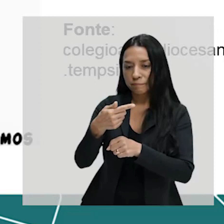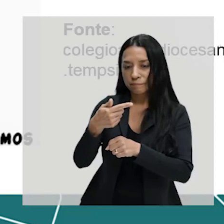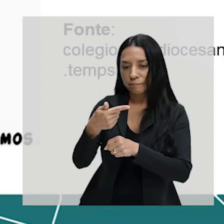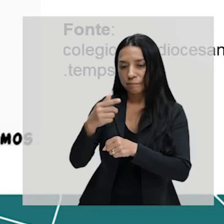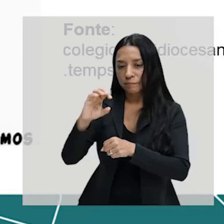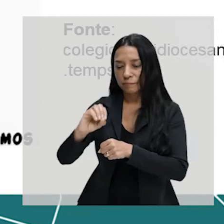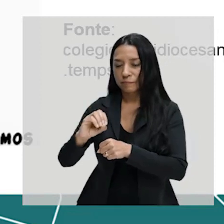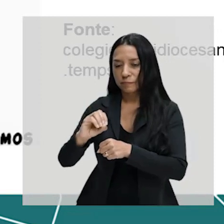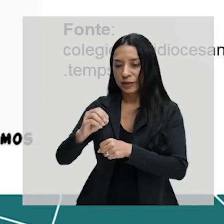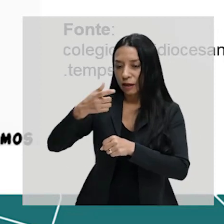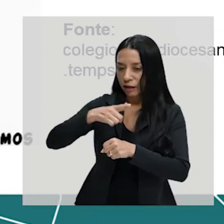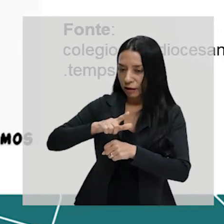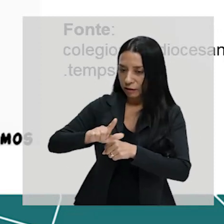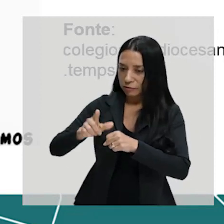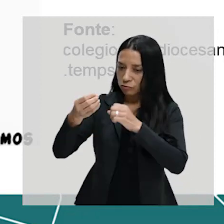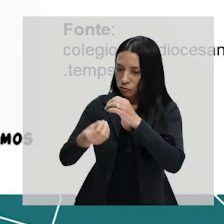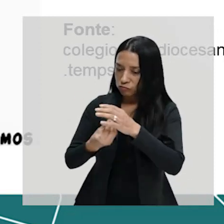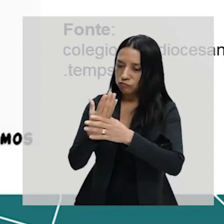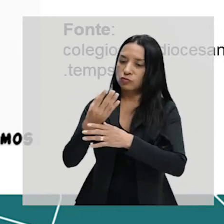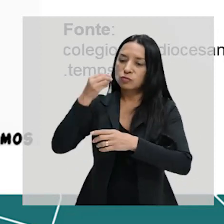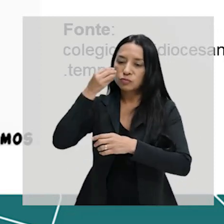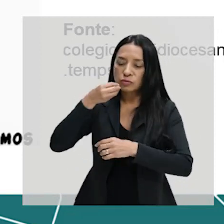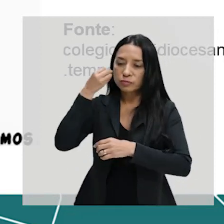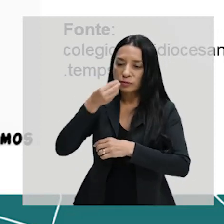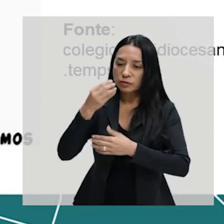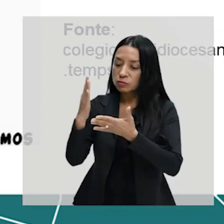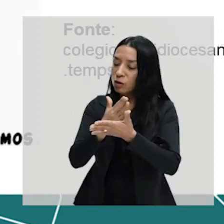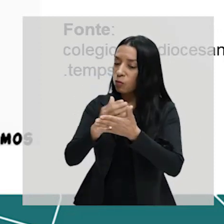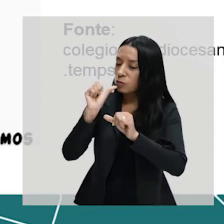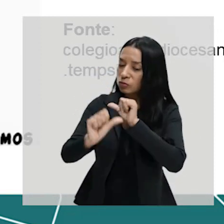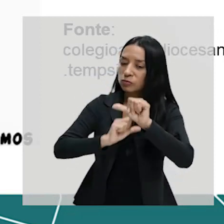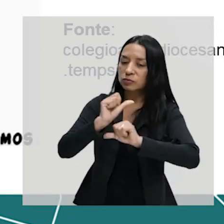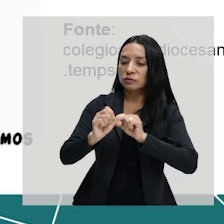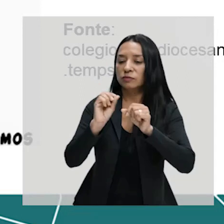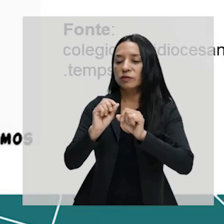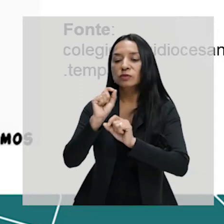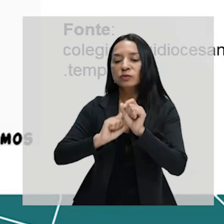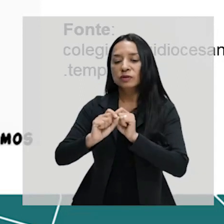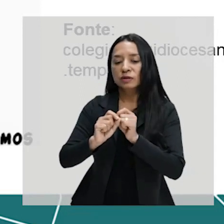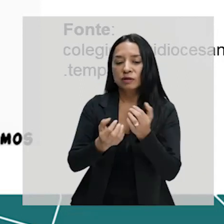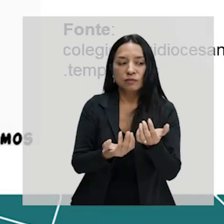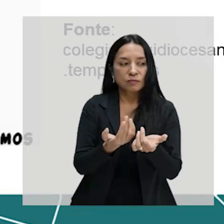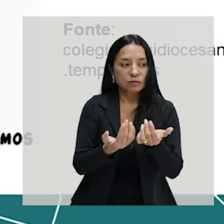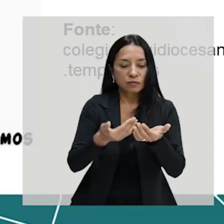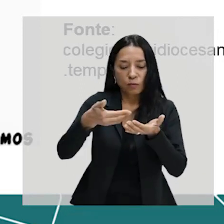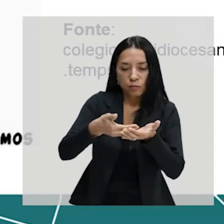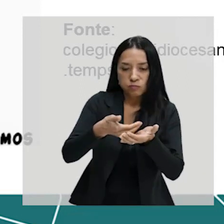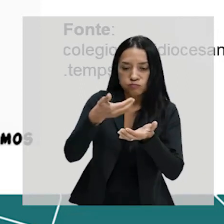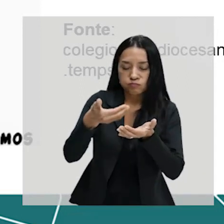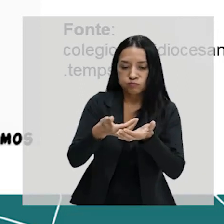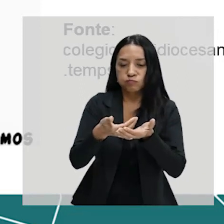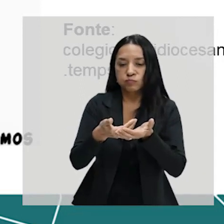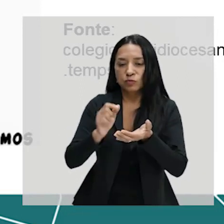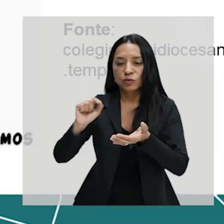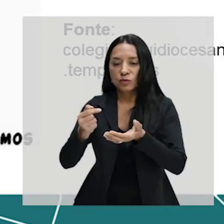experimento com algumas modificações o que que ele fez ele Ferveu o caldo nutritivo e depois